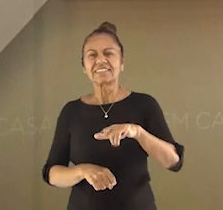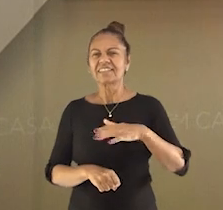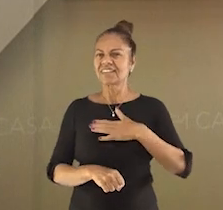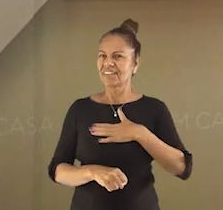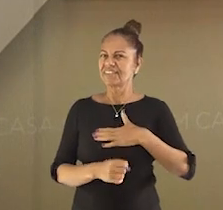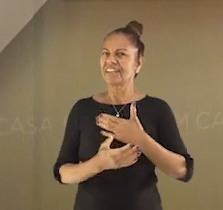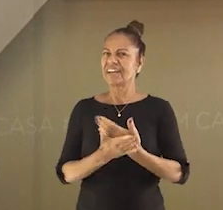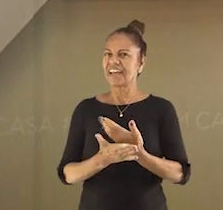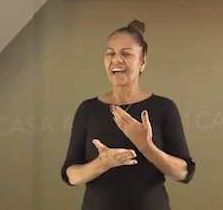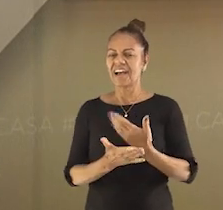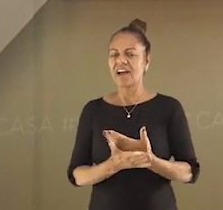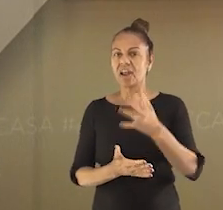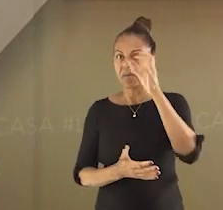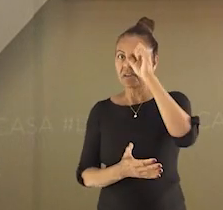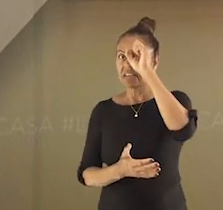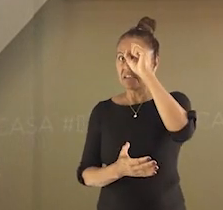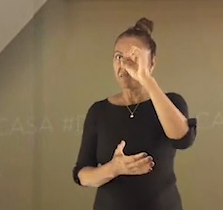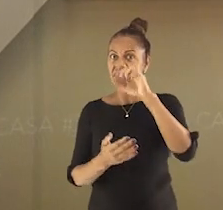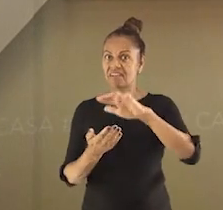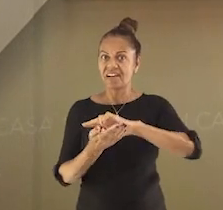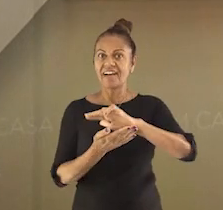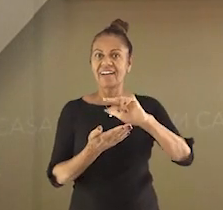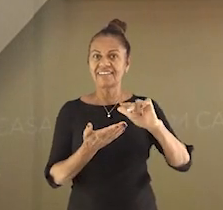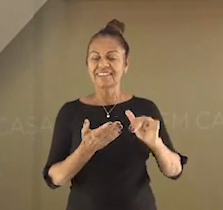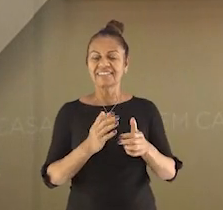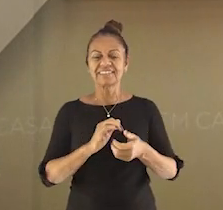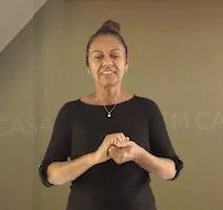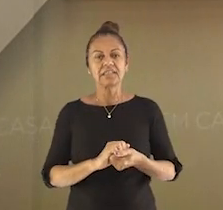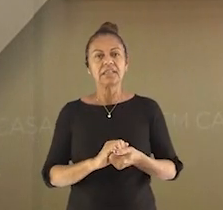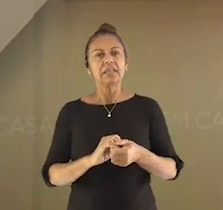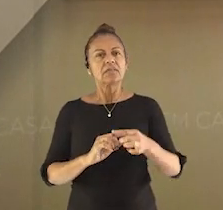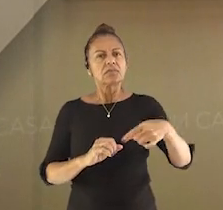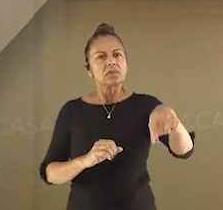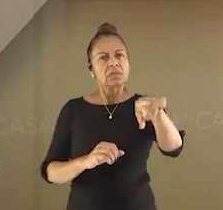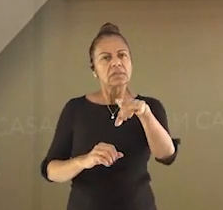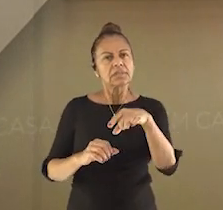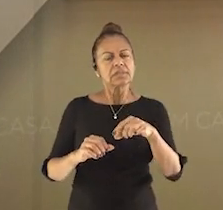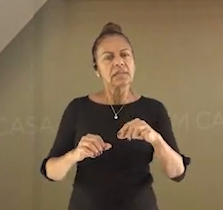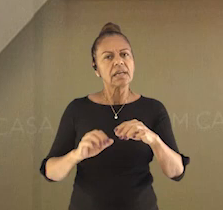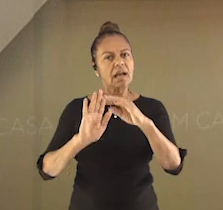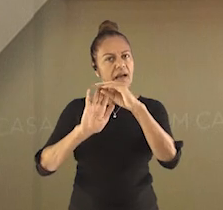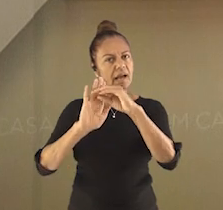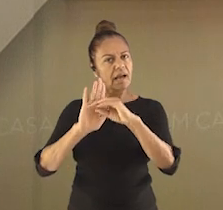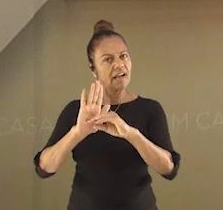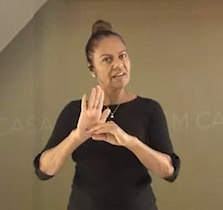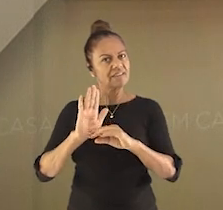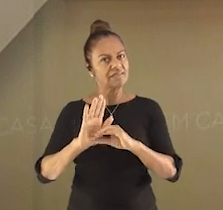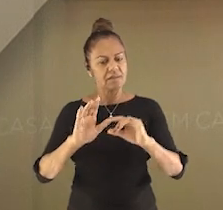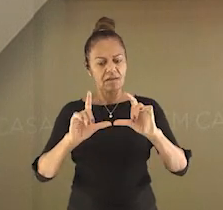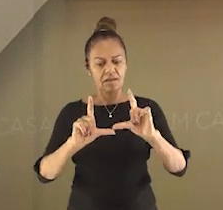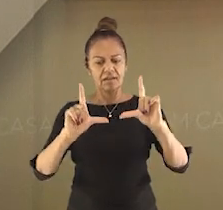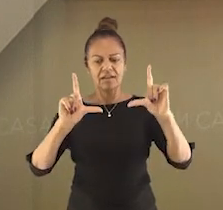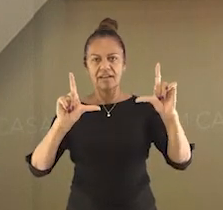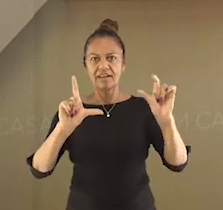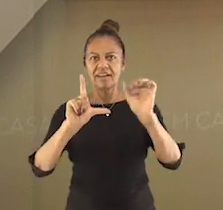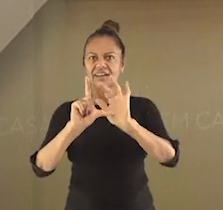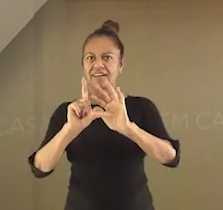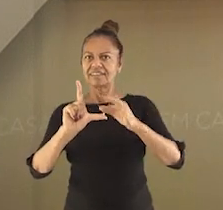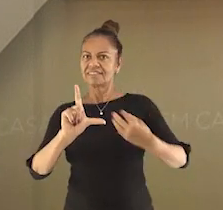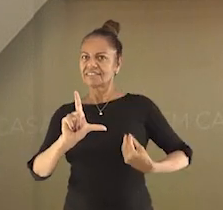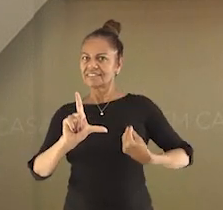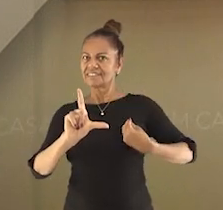gostado. E se você ainda não registrou sua presença, corre e faça agora, porque a nossa aula está